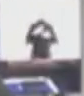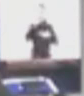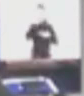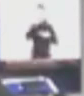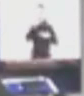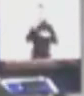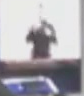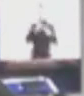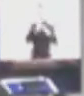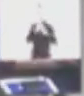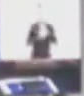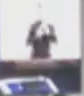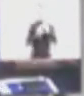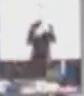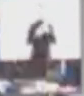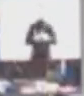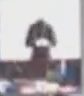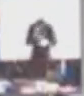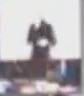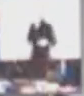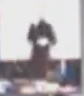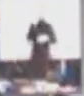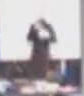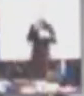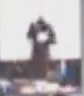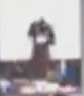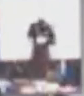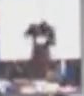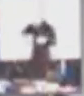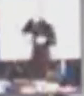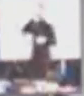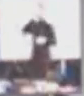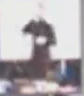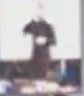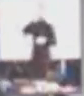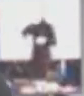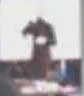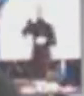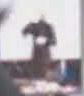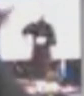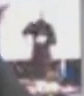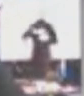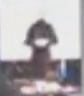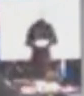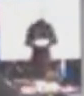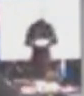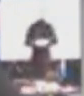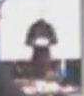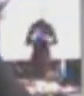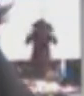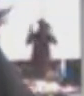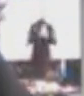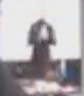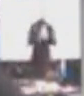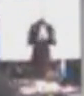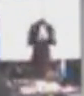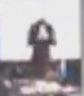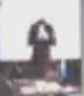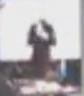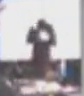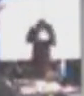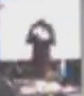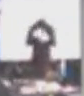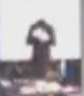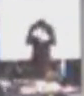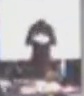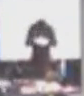sim, caso houvesse alguma alteração, né, se houver alteração, aí os deputados têm a sessão da semana que